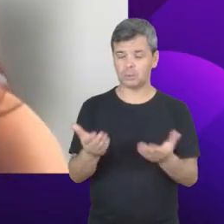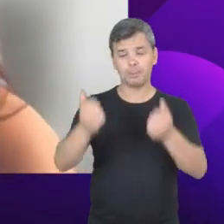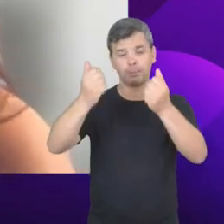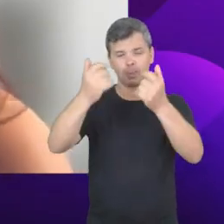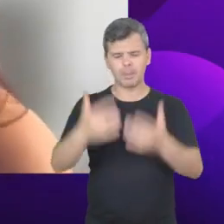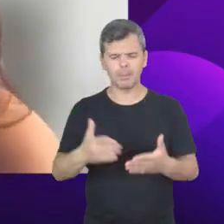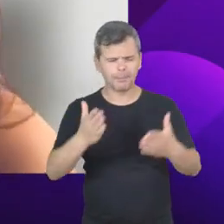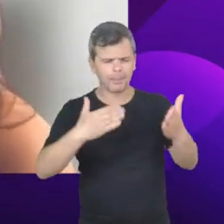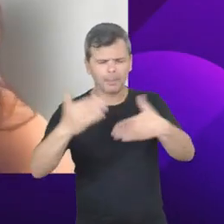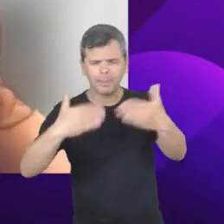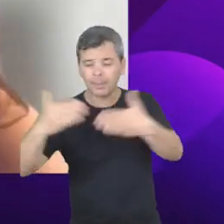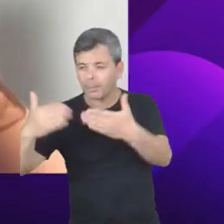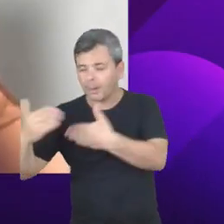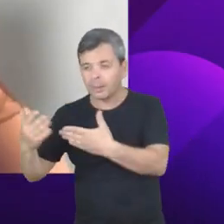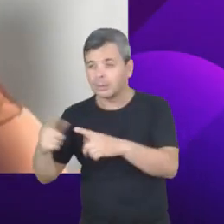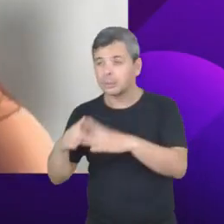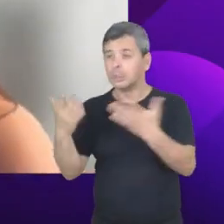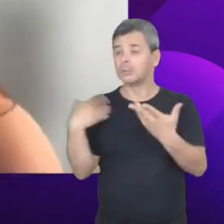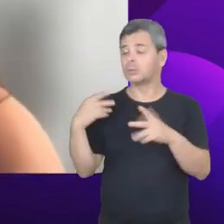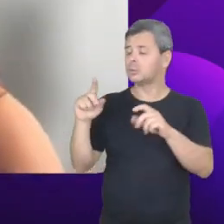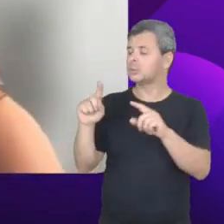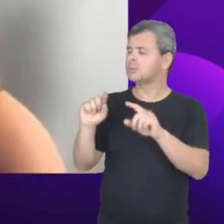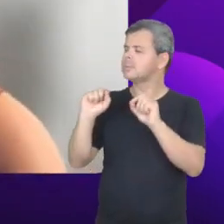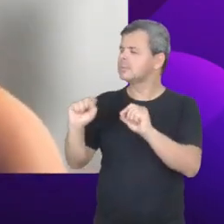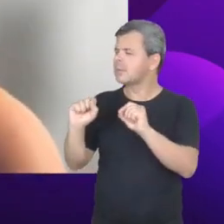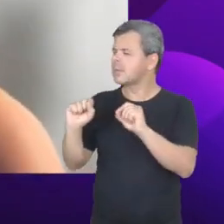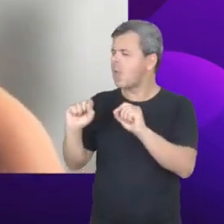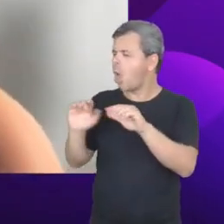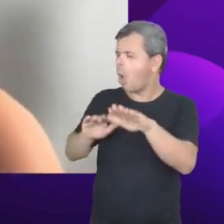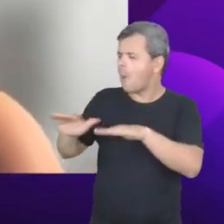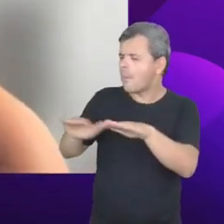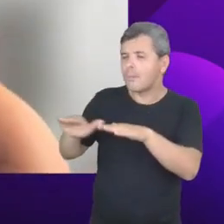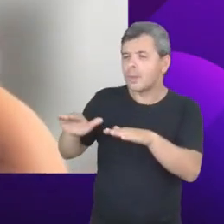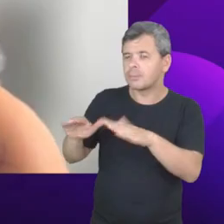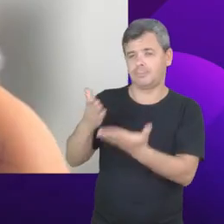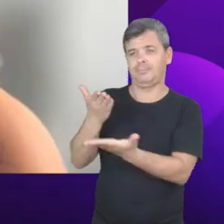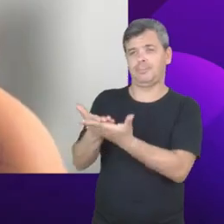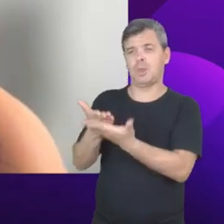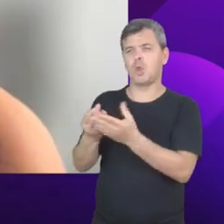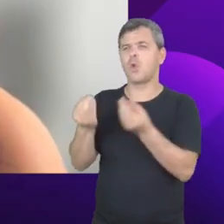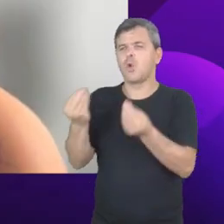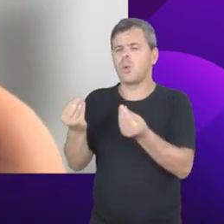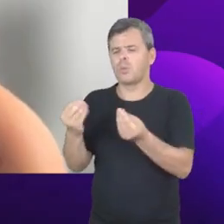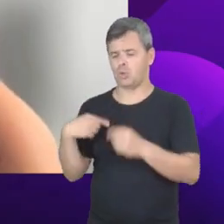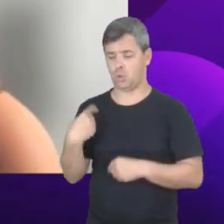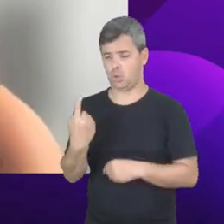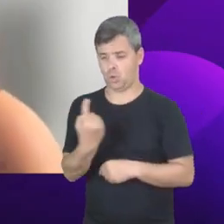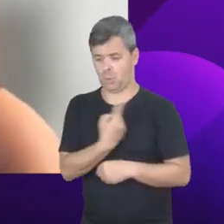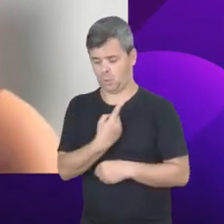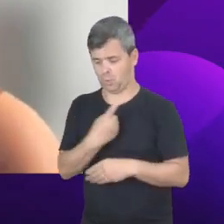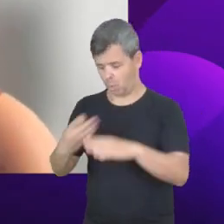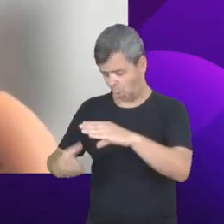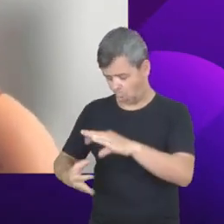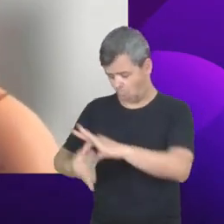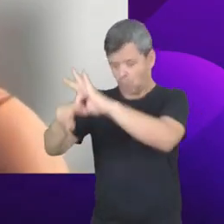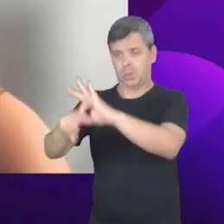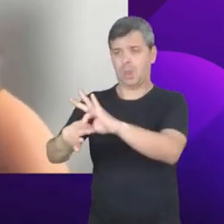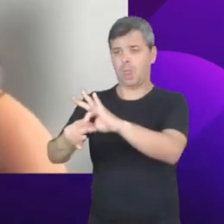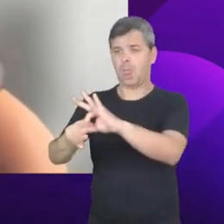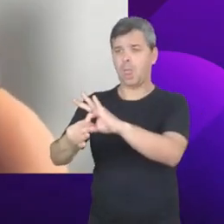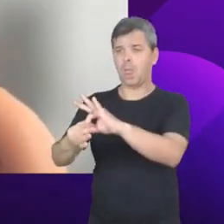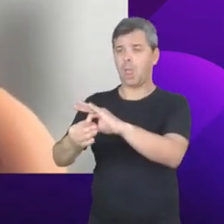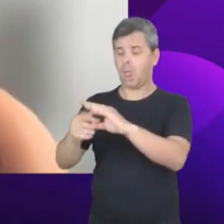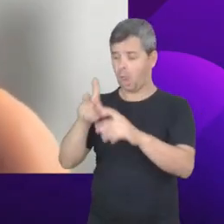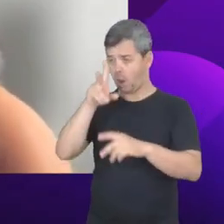para conversar com vocês sobre justamente o movimento estudantil e como que a gente pode se integrar ao movimento estudantil